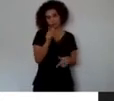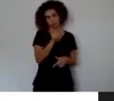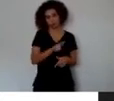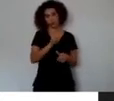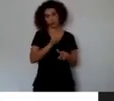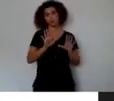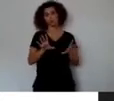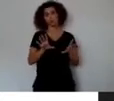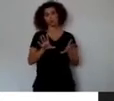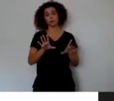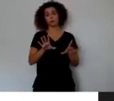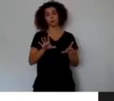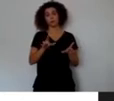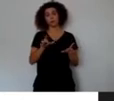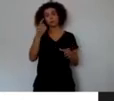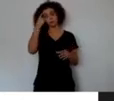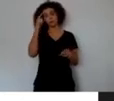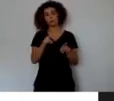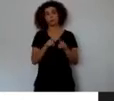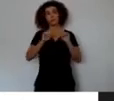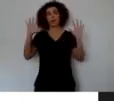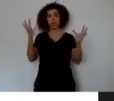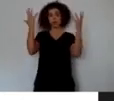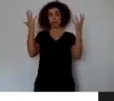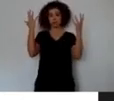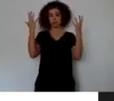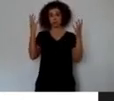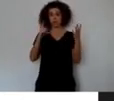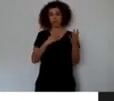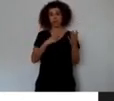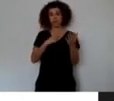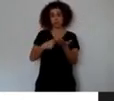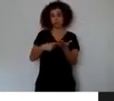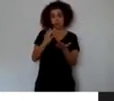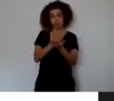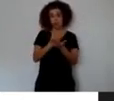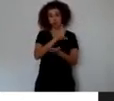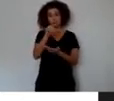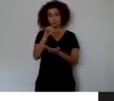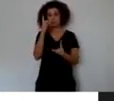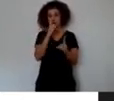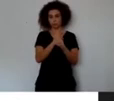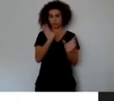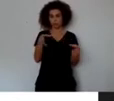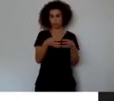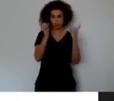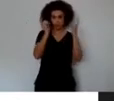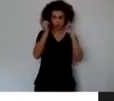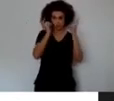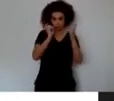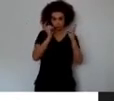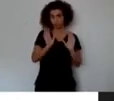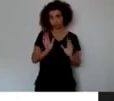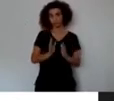em formato de evento, com um número de encontros e atividades pré-definidas, que isso também é uma característica do grupo operativo.